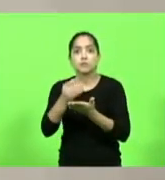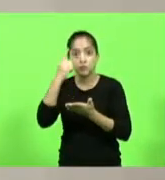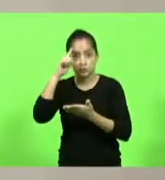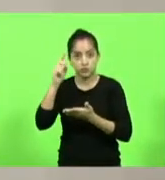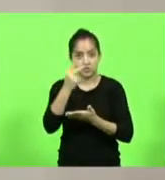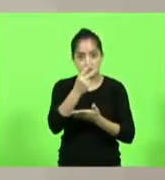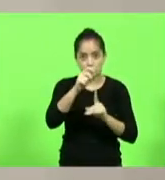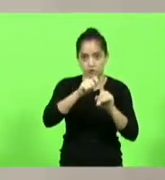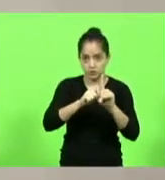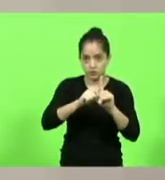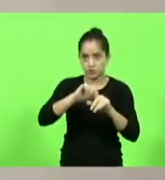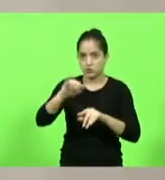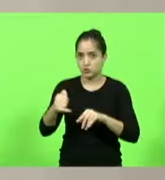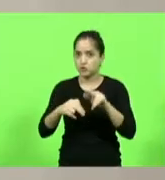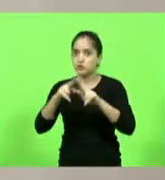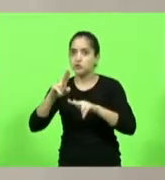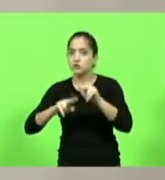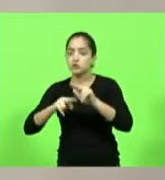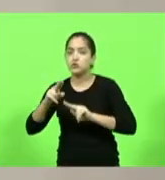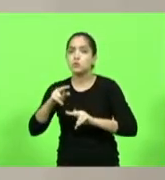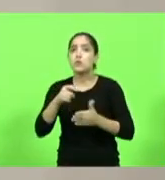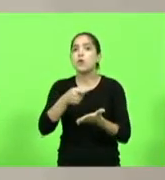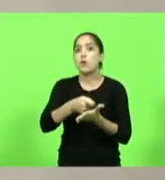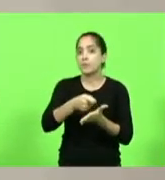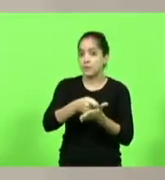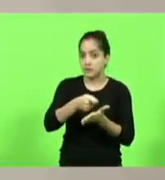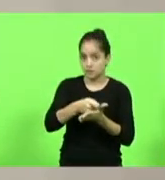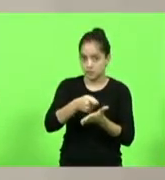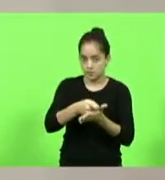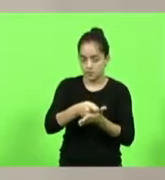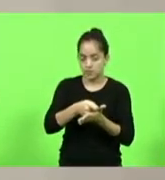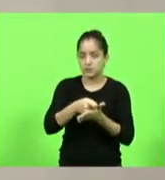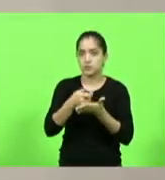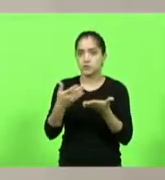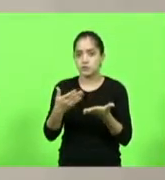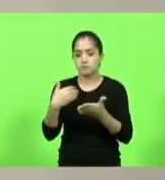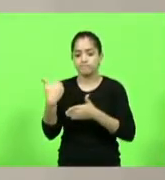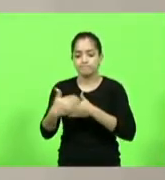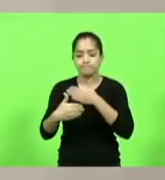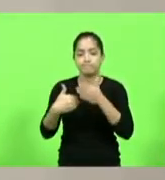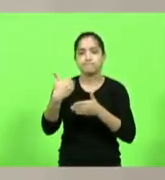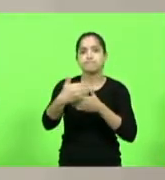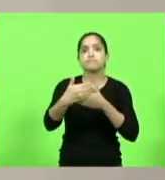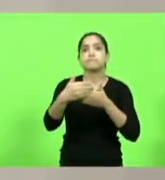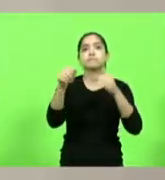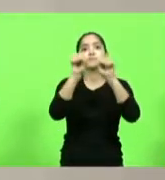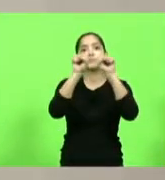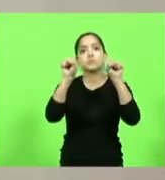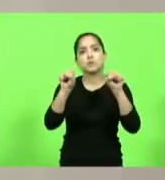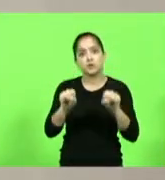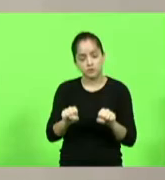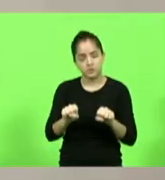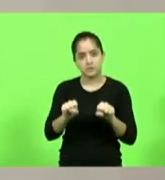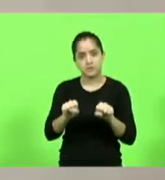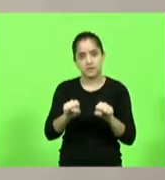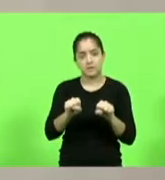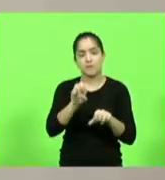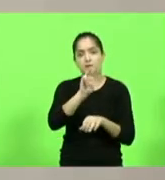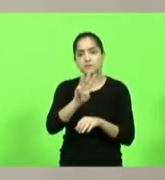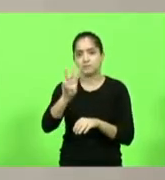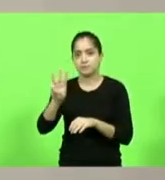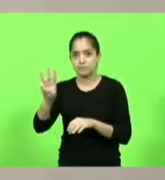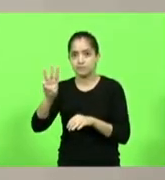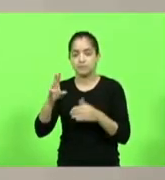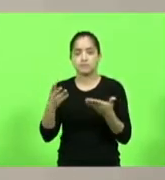junho do corrente, obrigatoriamente, serão tramitados eletronicamente via CI e